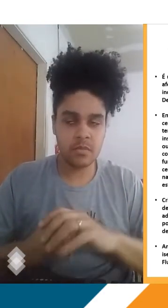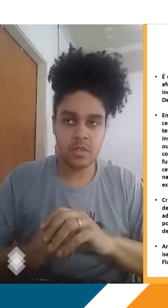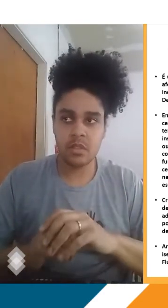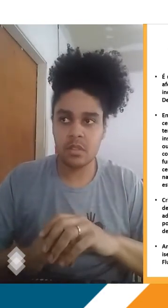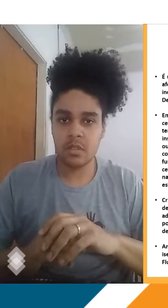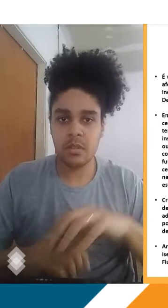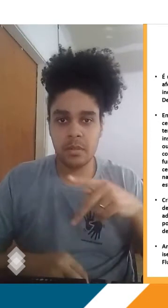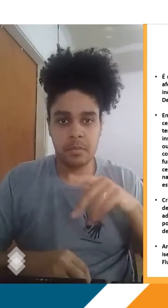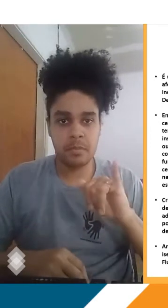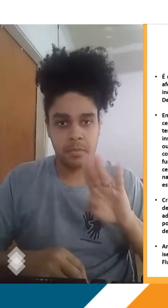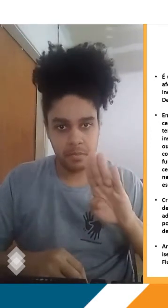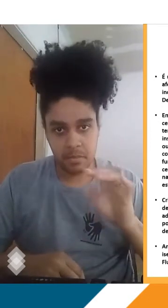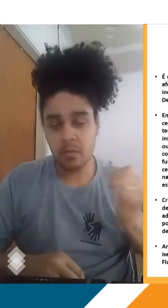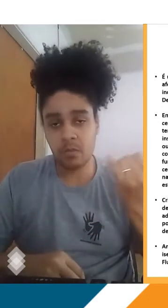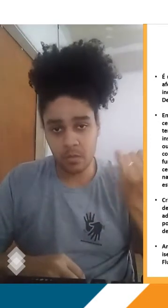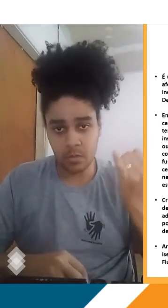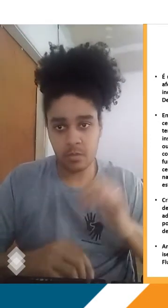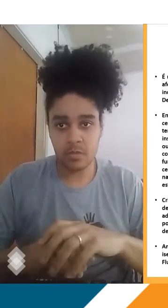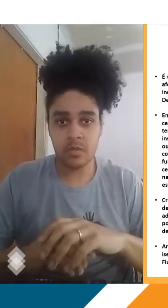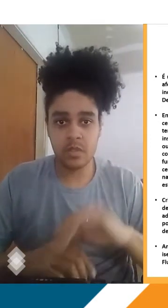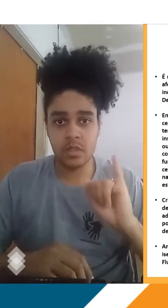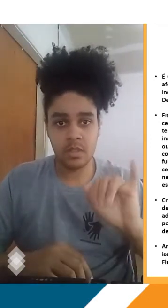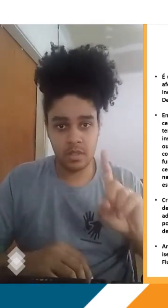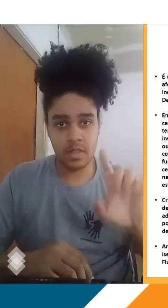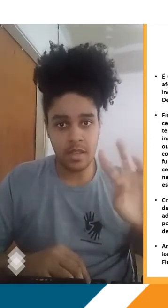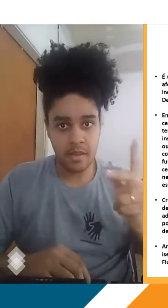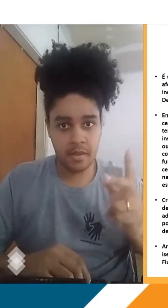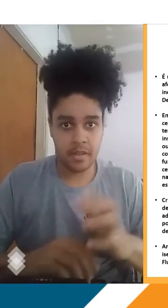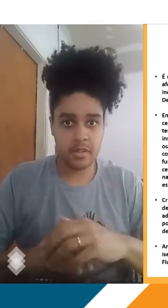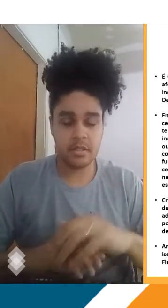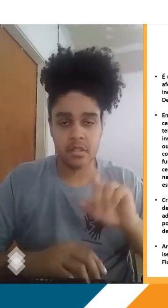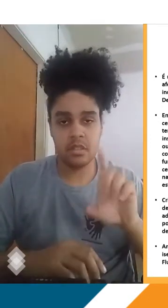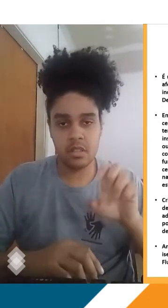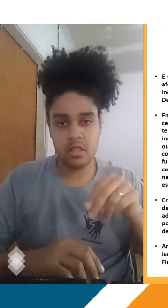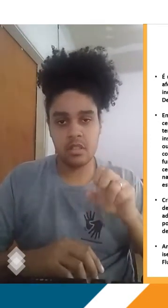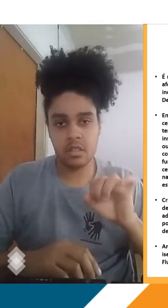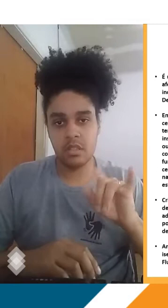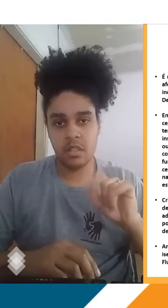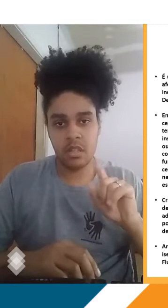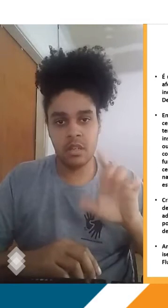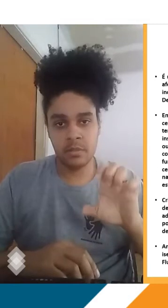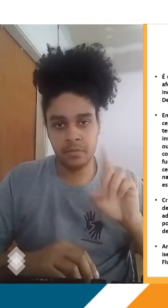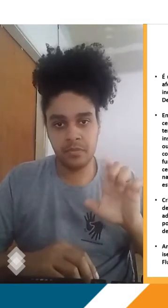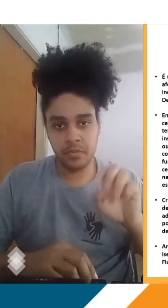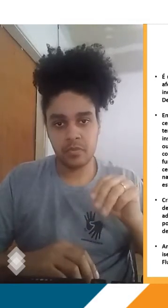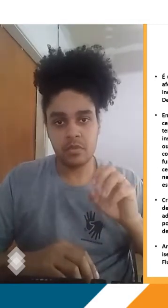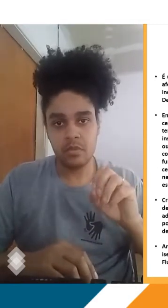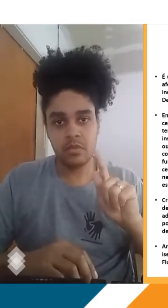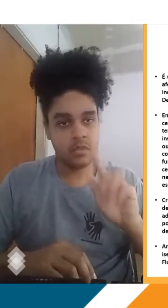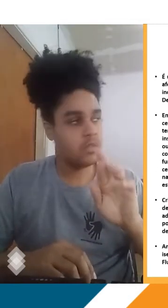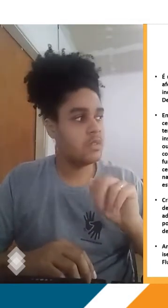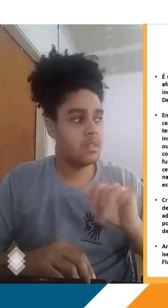São utilizados indicadores como Produto Interno Bruto, PIB, Índice de Desenvolvimento Humano, IDH, densidade demográfica, renda per capita